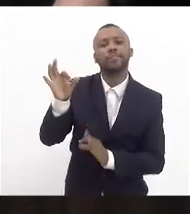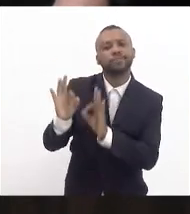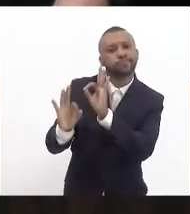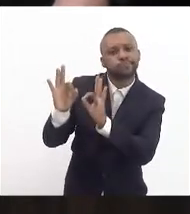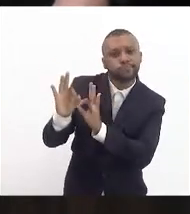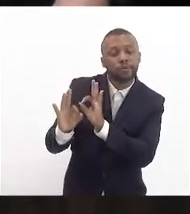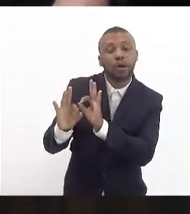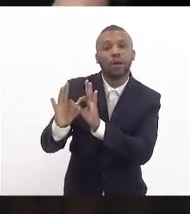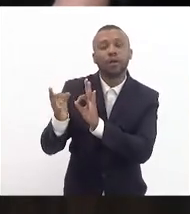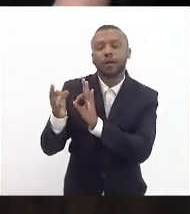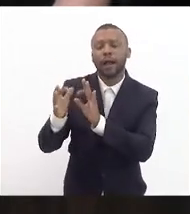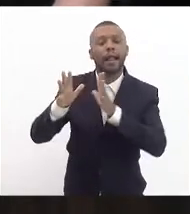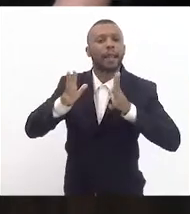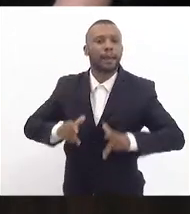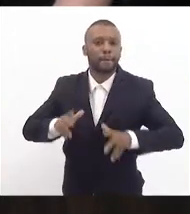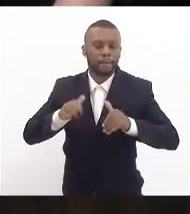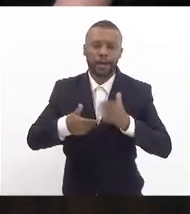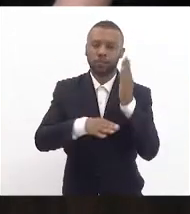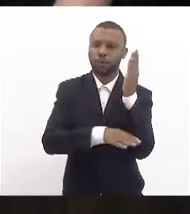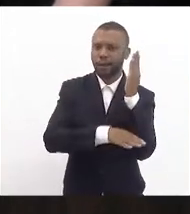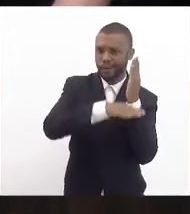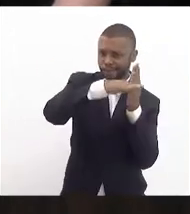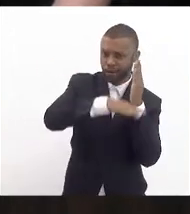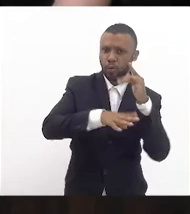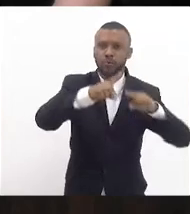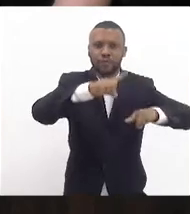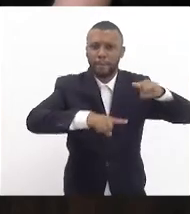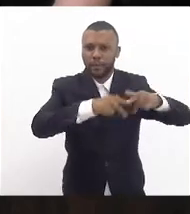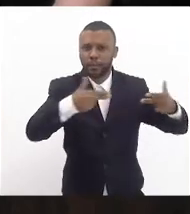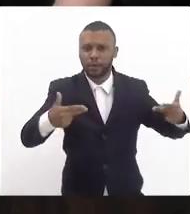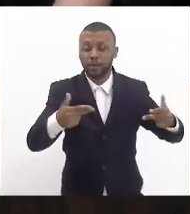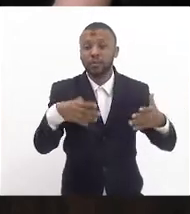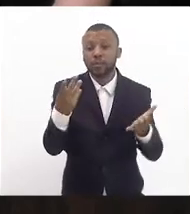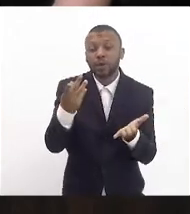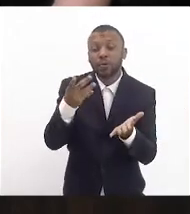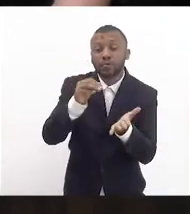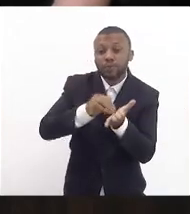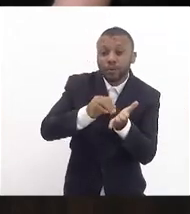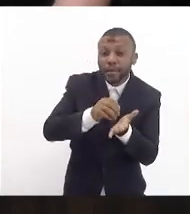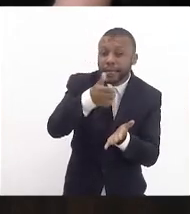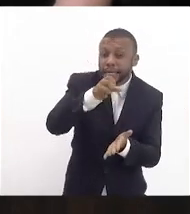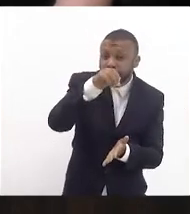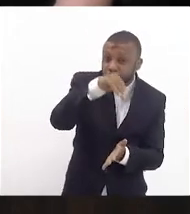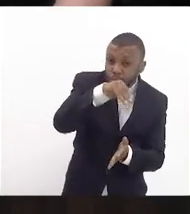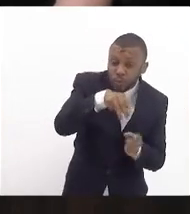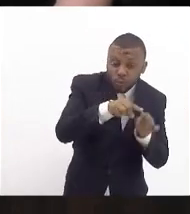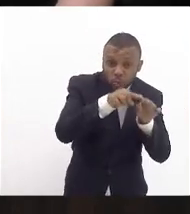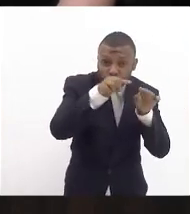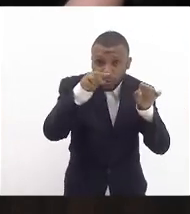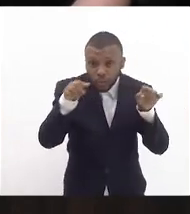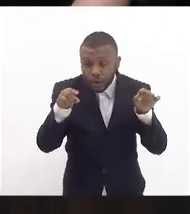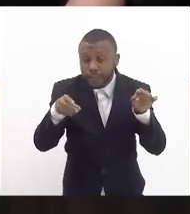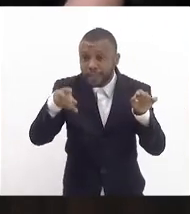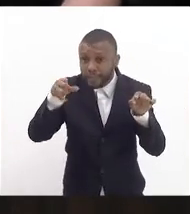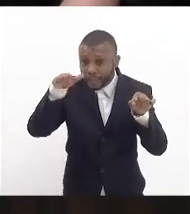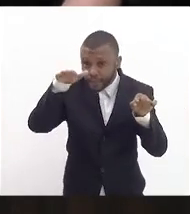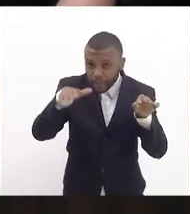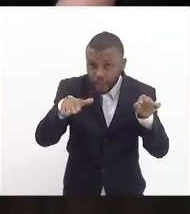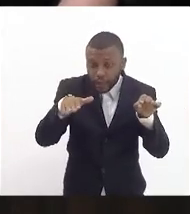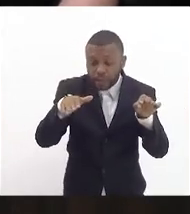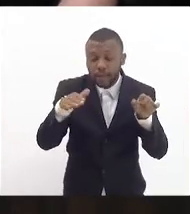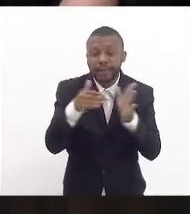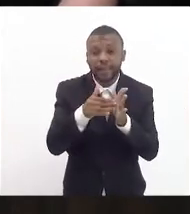elevador de carga, nos dois, e 15 para as 15, até às 17 horas e 20 minutos, vai